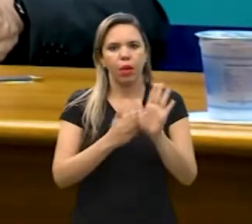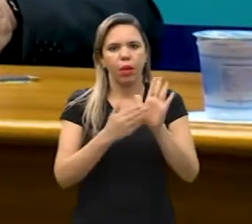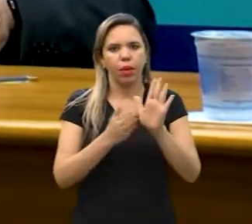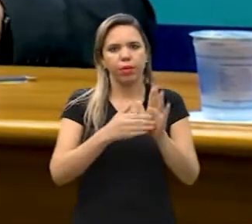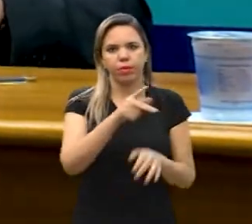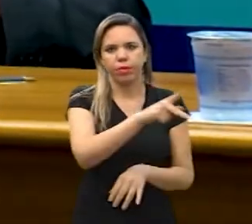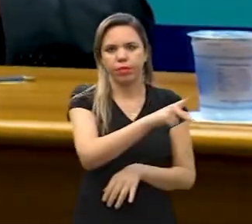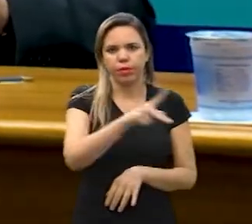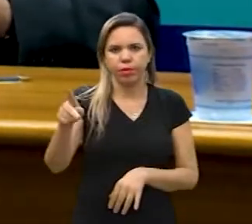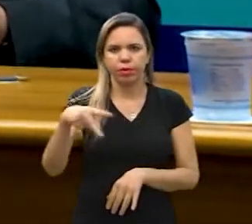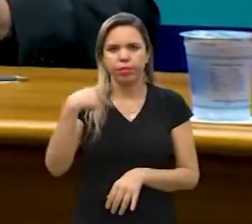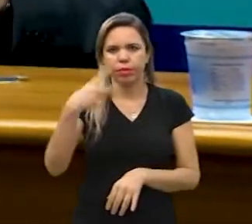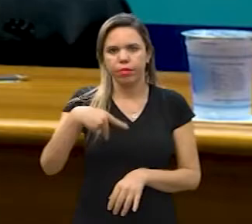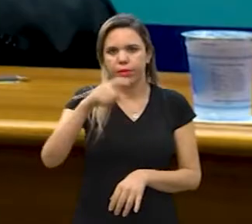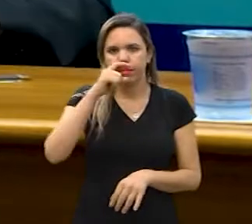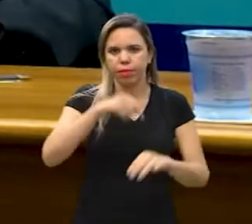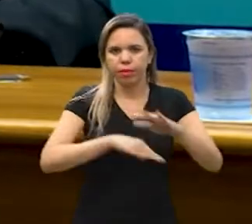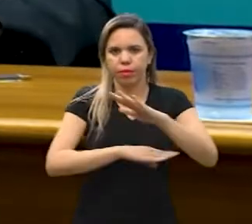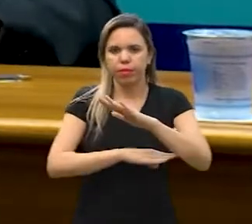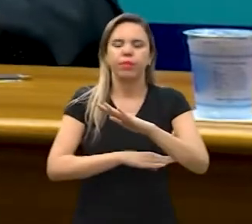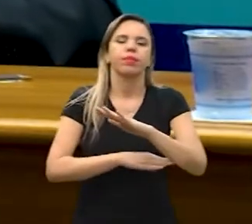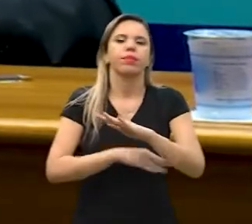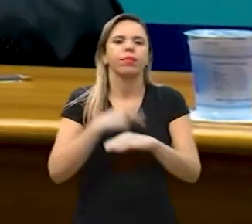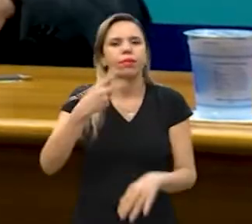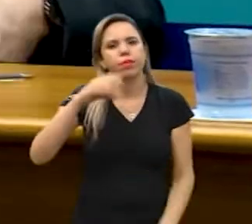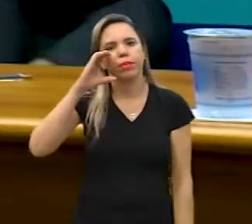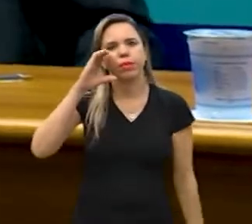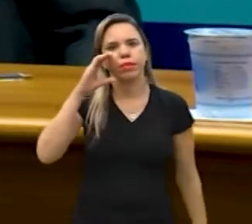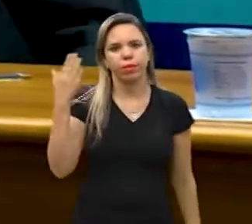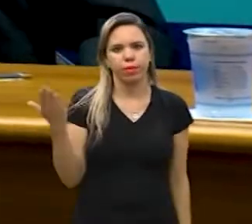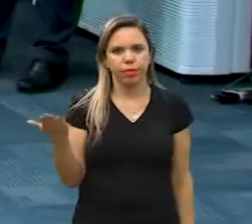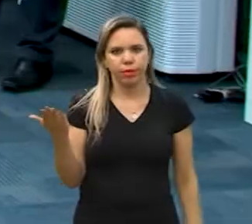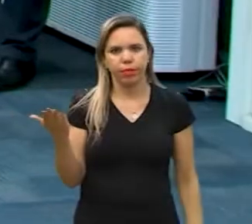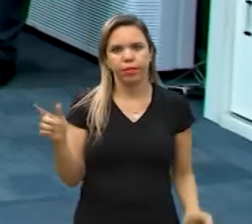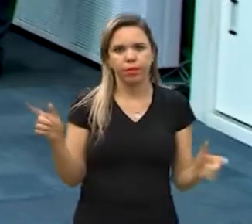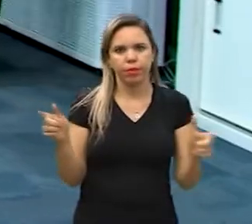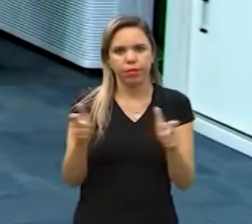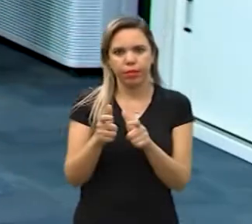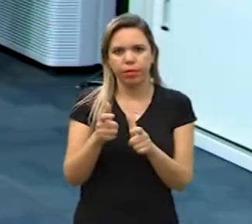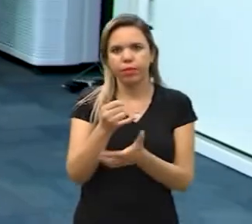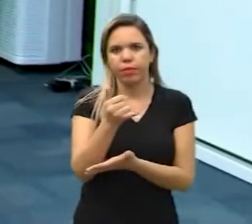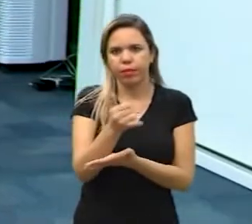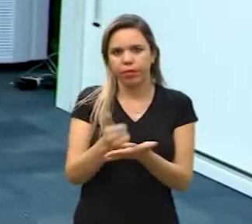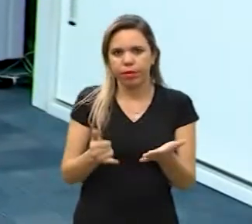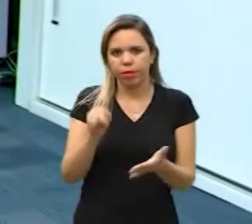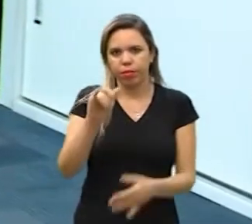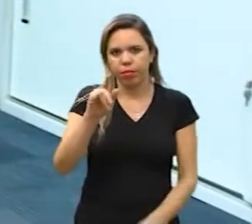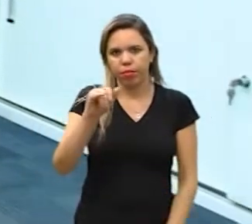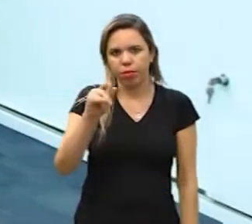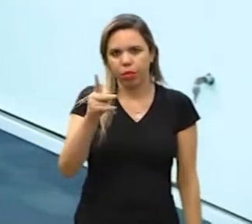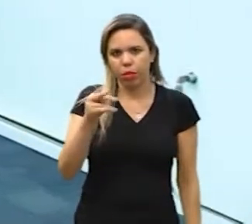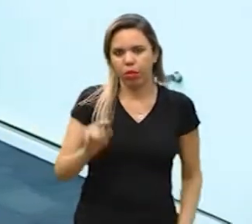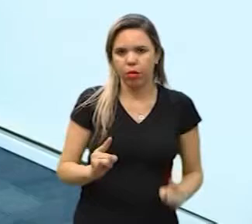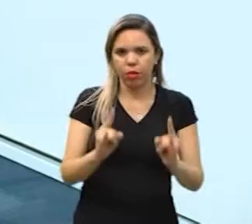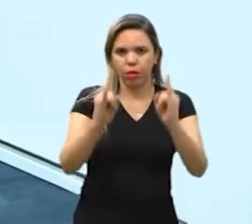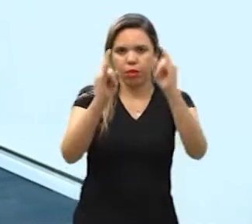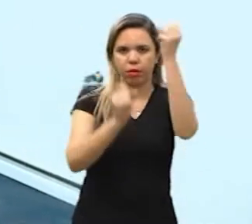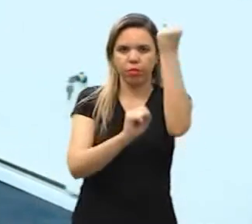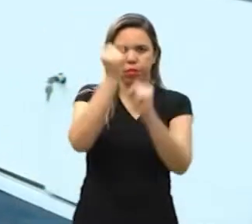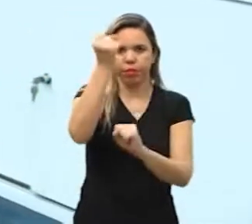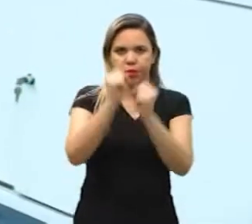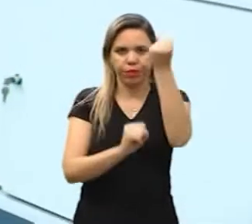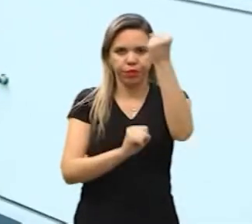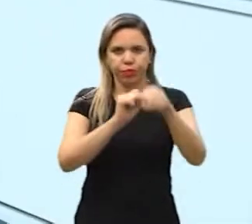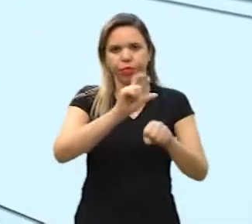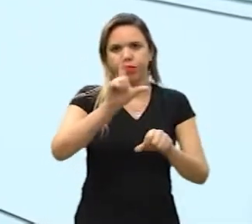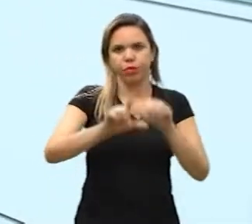A proposta do presidente da Câmara, Zé Carlos, e do vereador Luiz Cirilo, que reduz a alíquota do IPTU dos barracões industriais